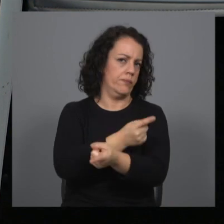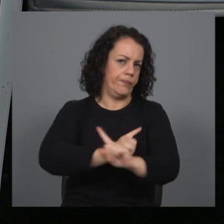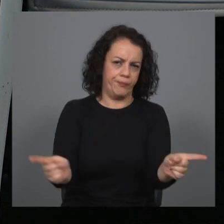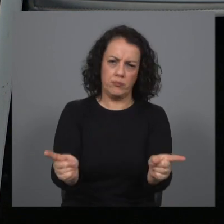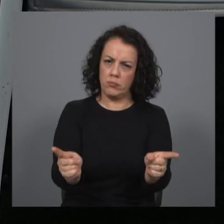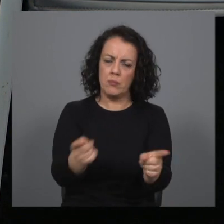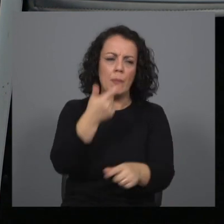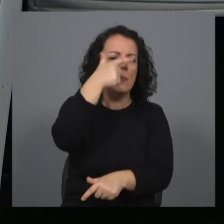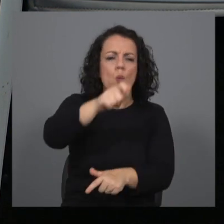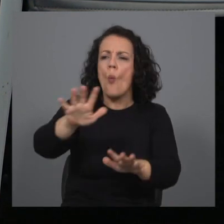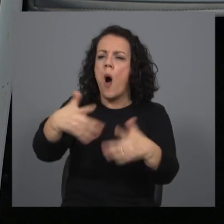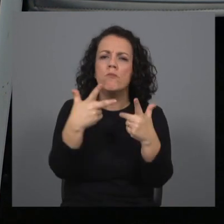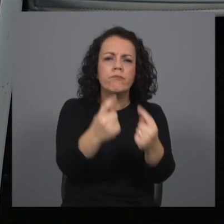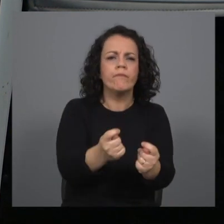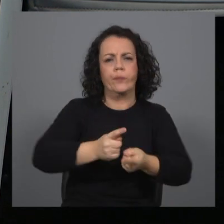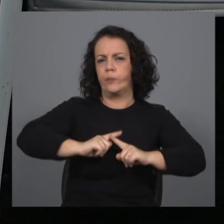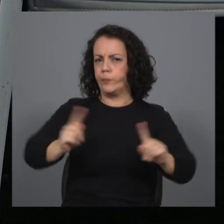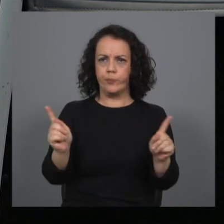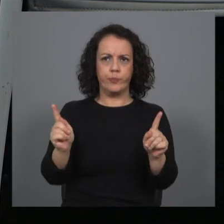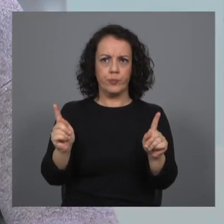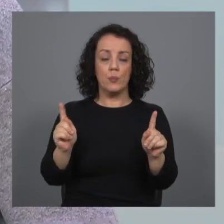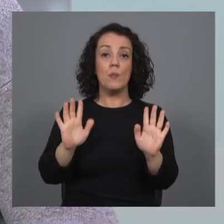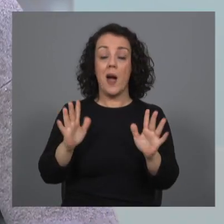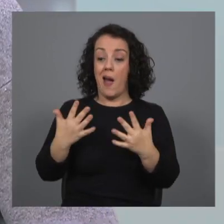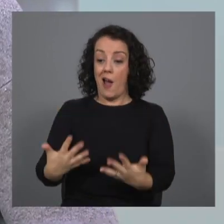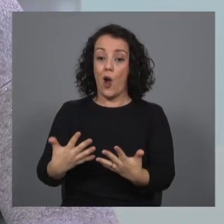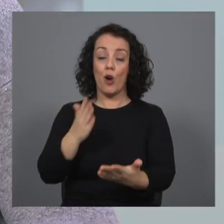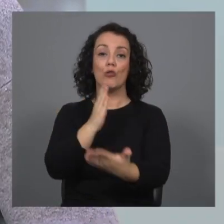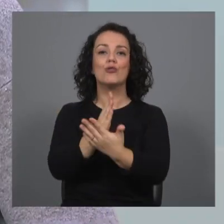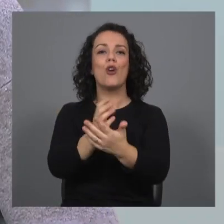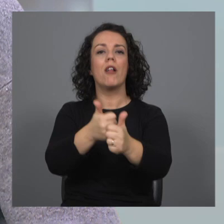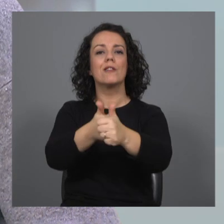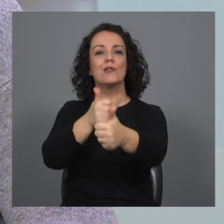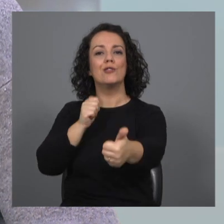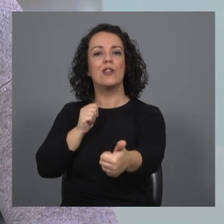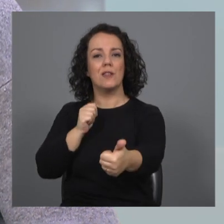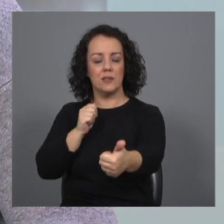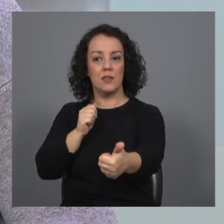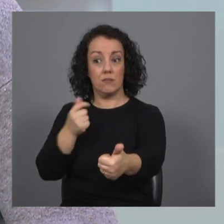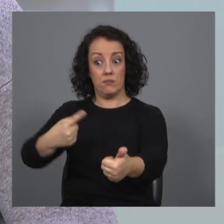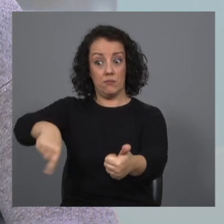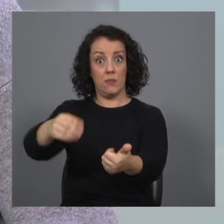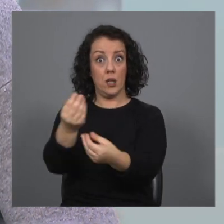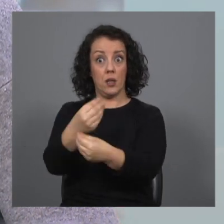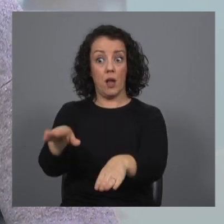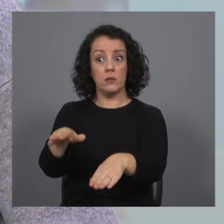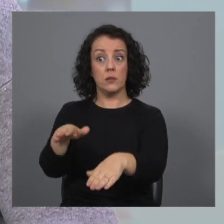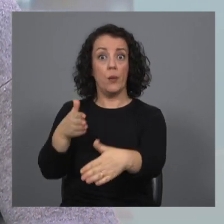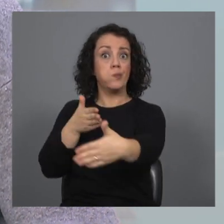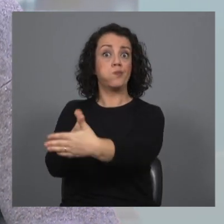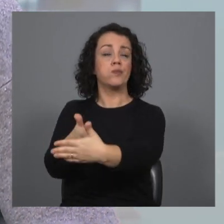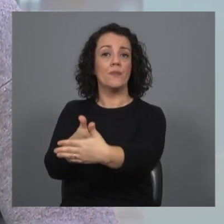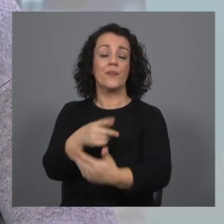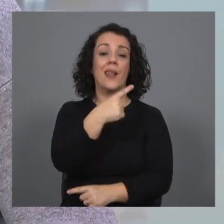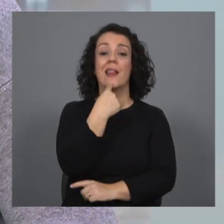indivíduo. Neste momento, com a questão da telescola, de facto, estas crianças estão a ser barradas. Portanto, é-lhes dito que vocês estão...